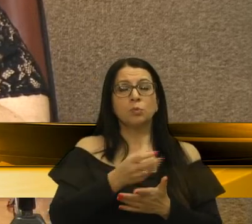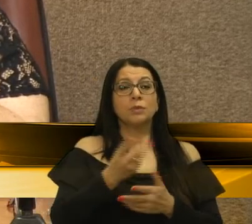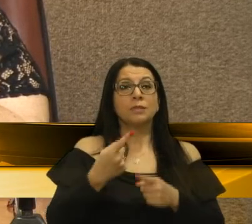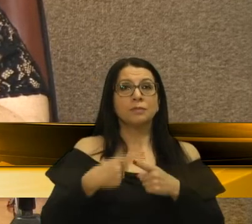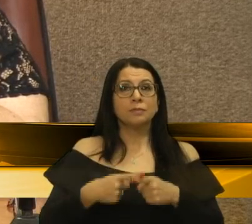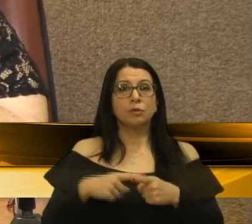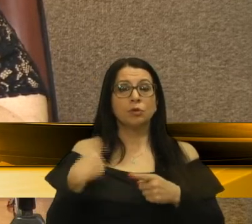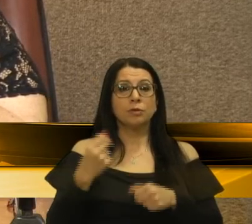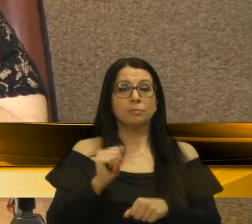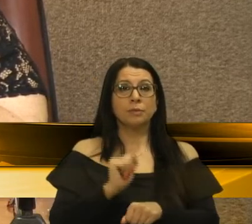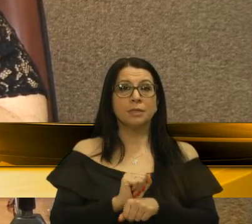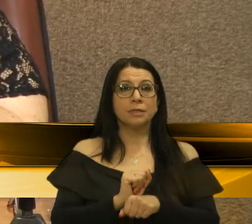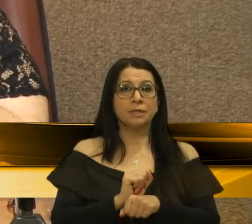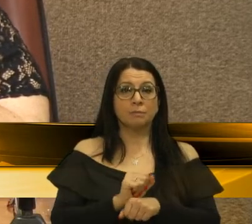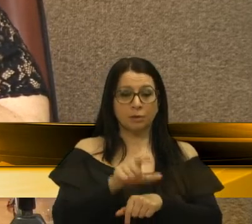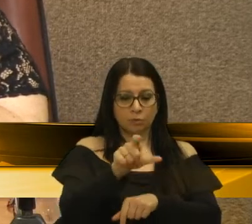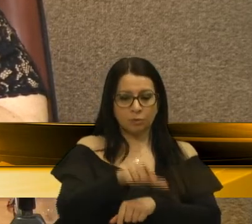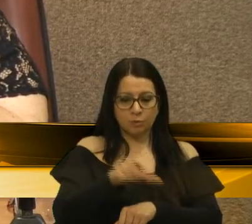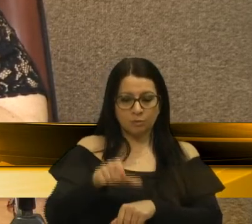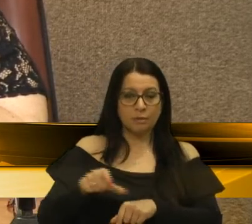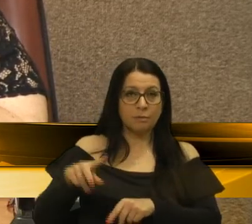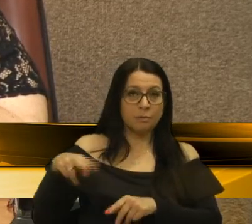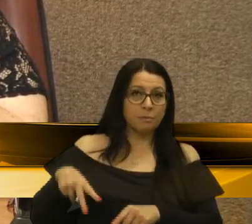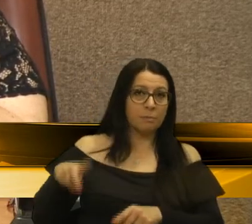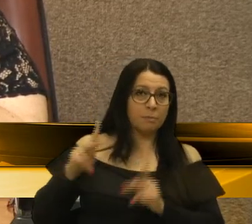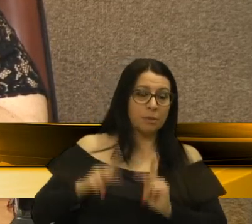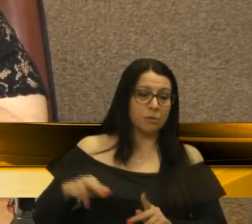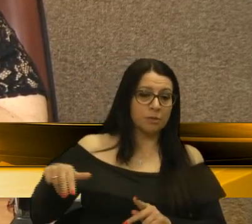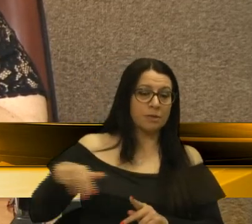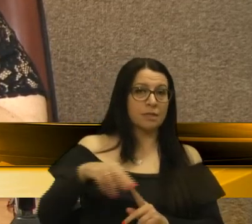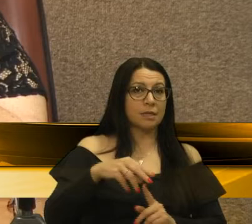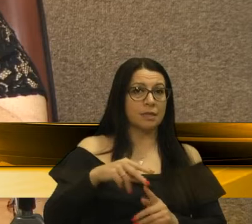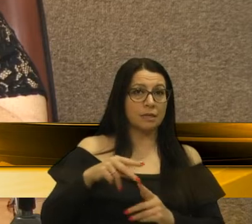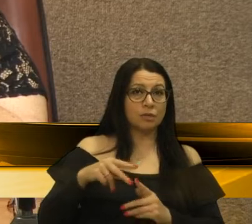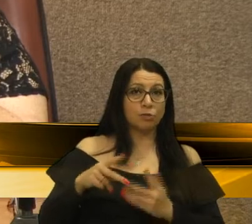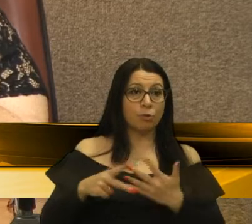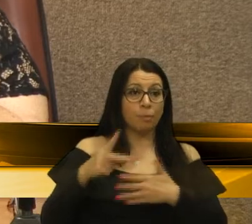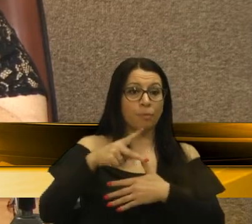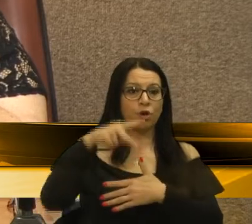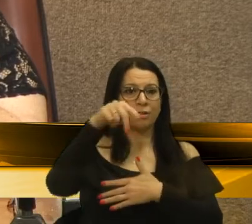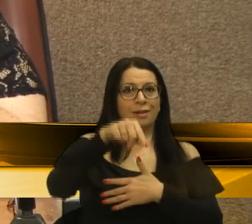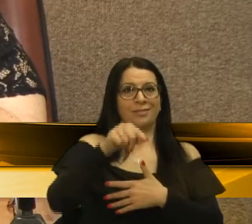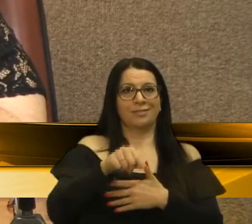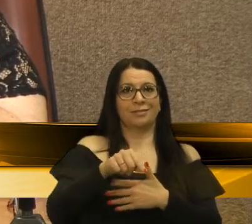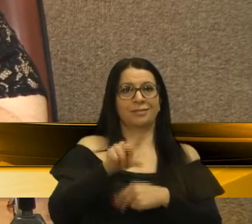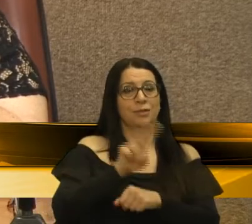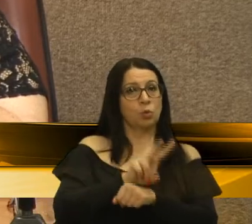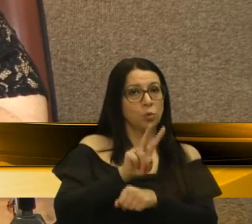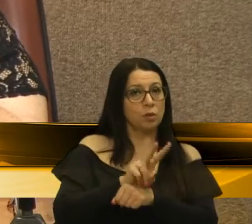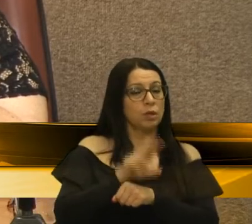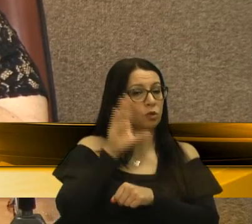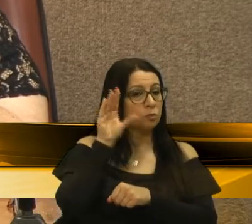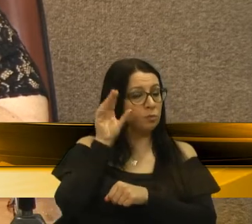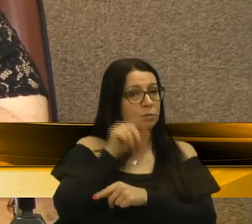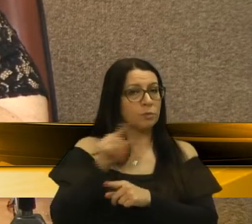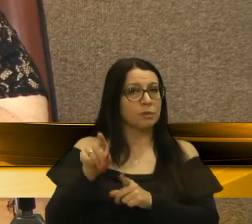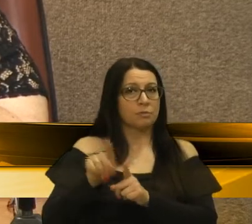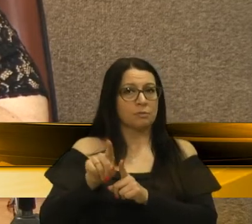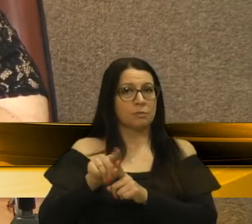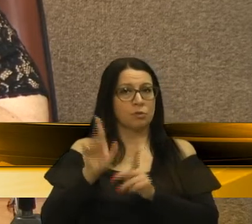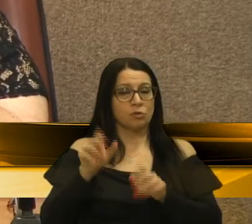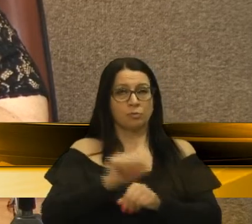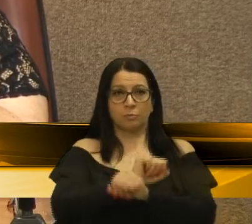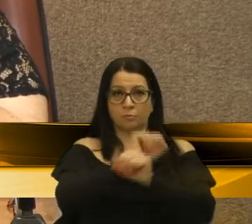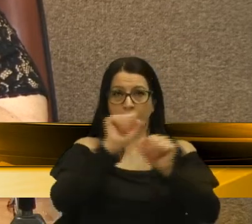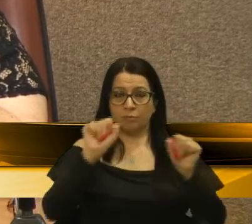nós paramos nas faixas de segurança para que o pedestre tenha a prioridade? Eu tenho cuidado e observado, inclusive hoje pela